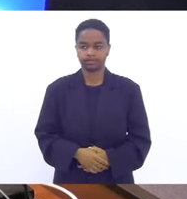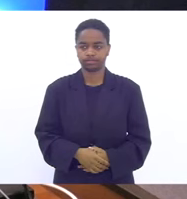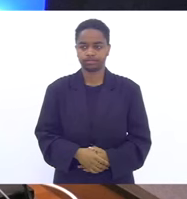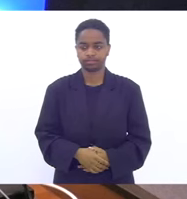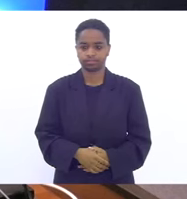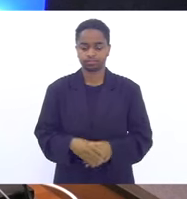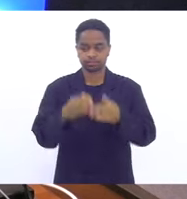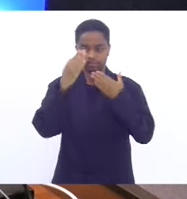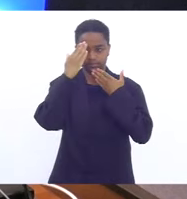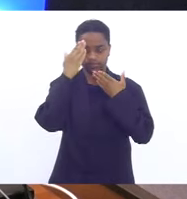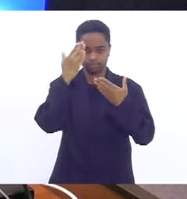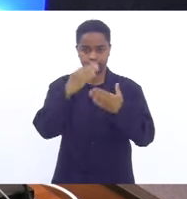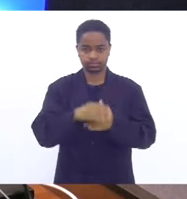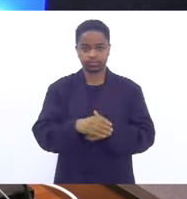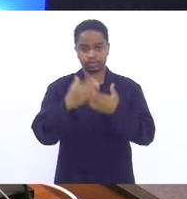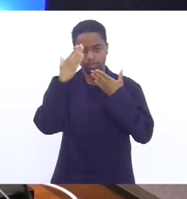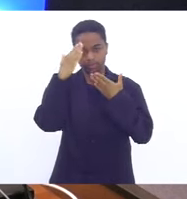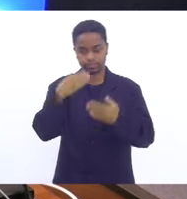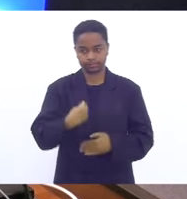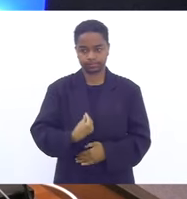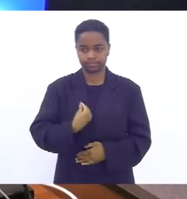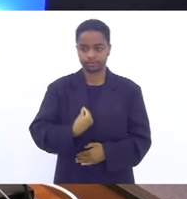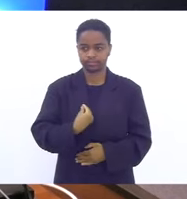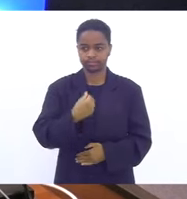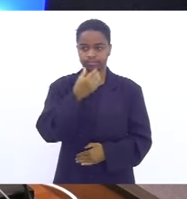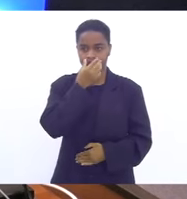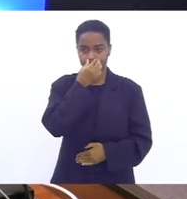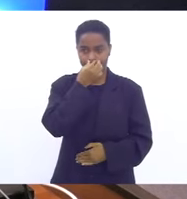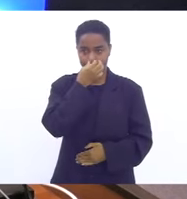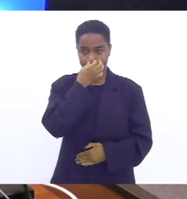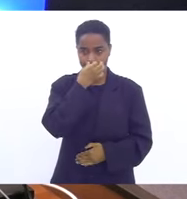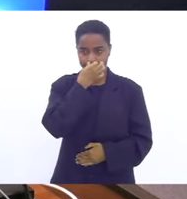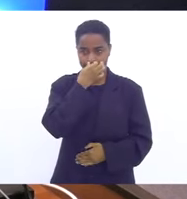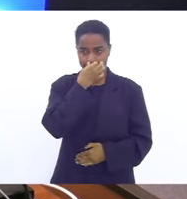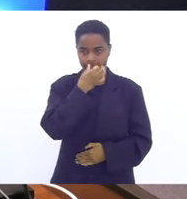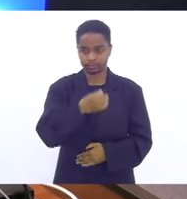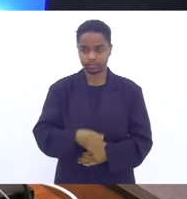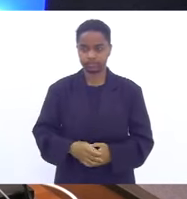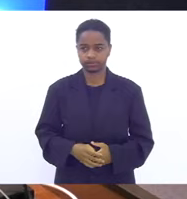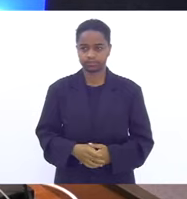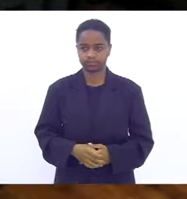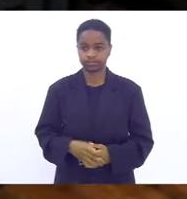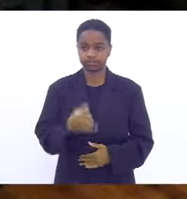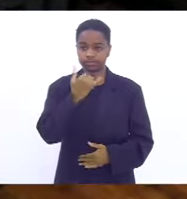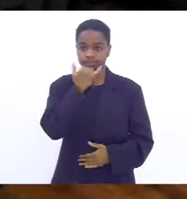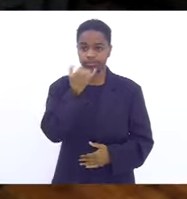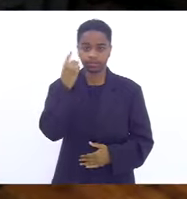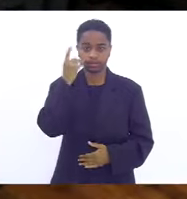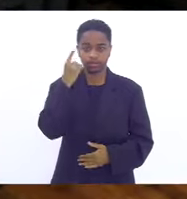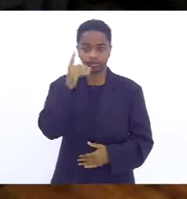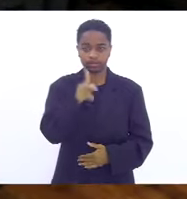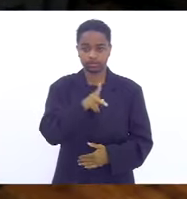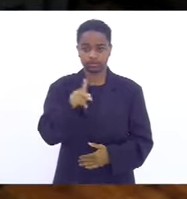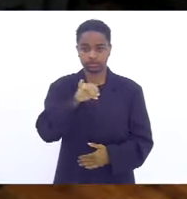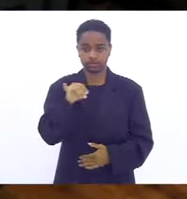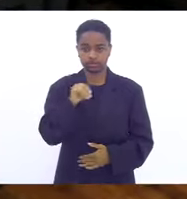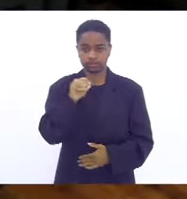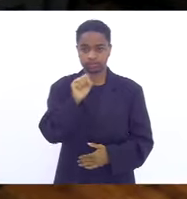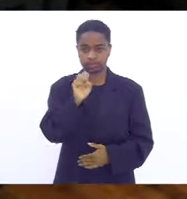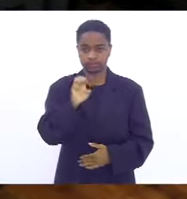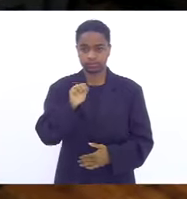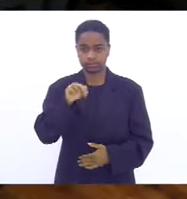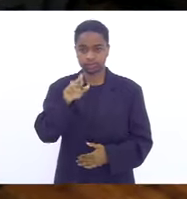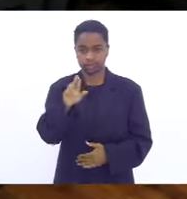Pra agradeço a Vossa Excelência. Obrigado pela presença. Obrigado, deputado Guleal. Desculpa, deputado professor Josemar, quem eu devolvo a